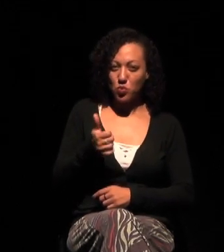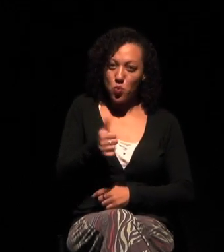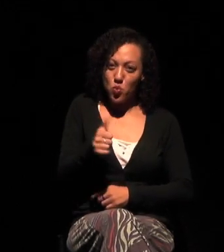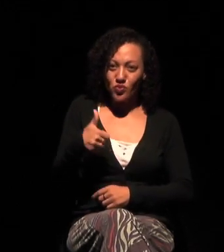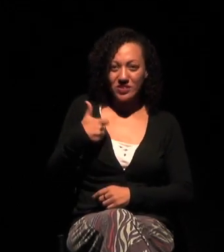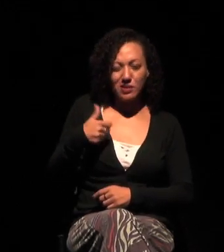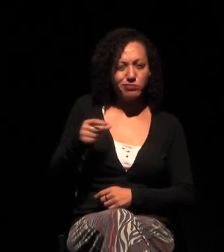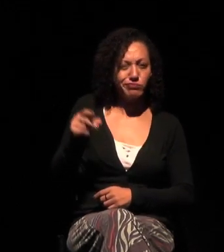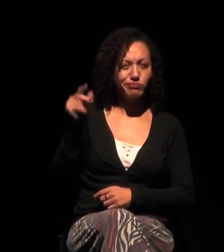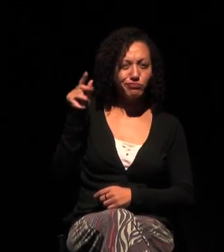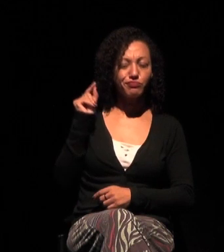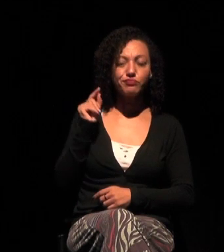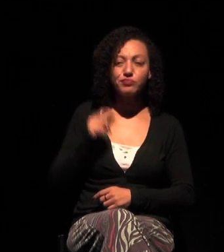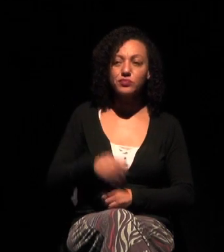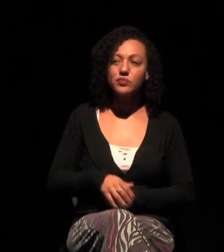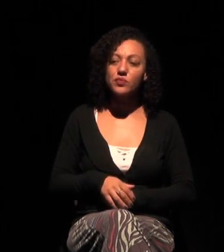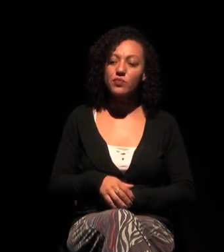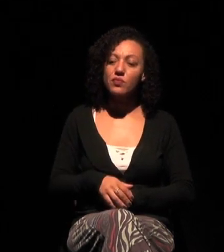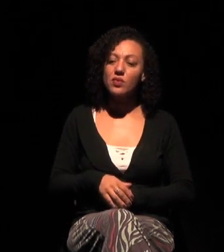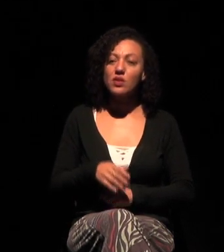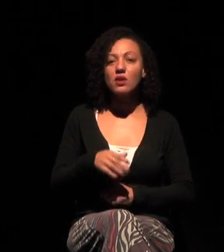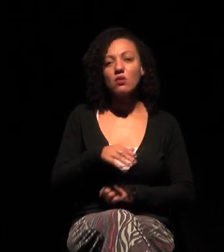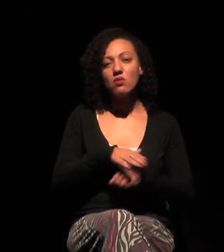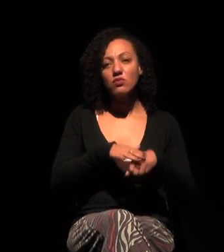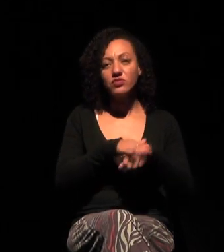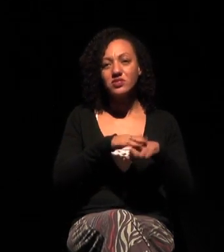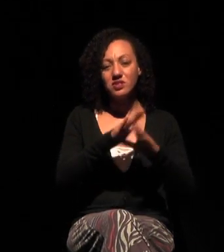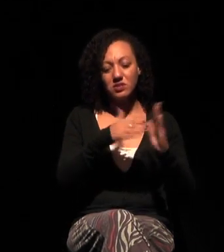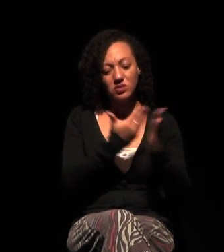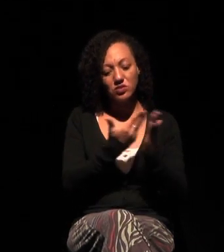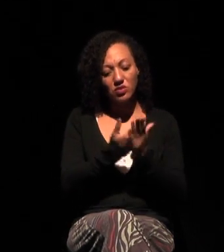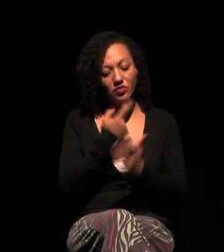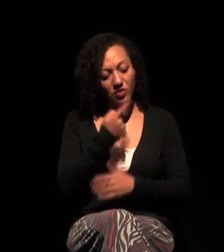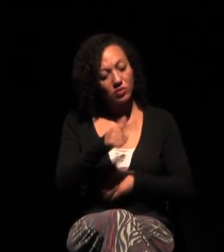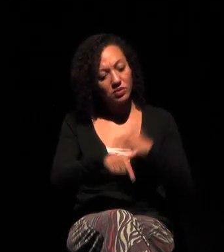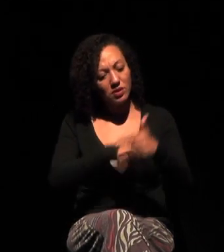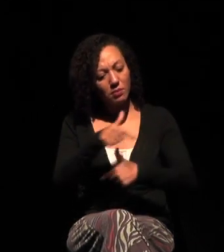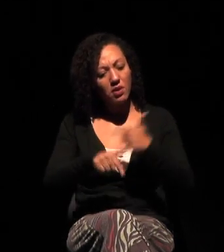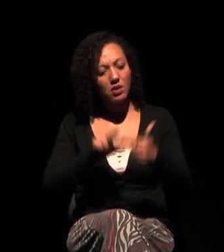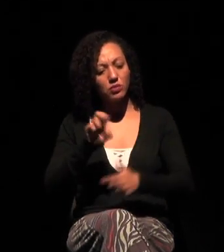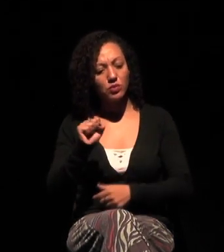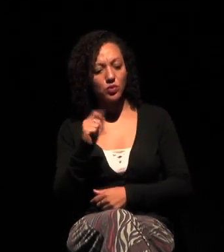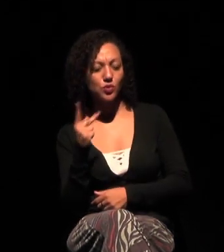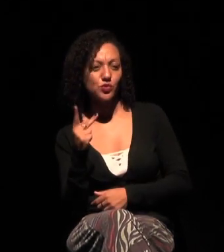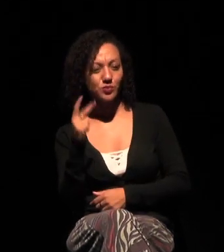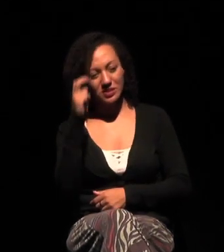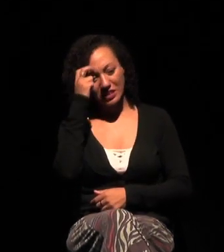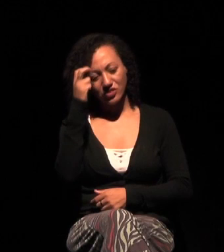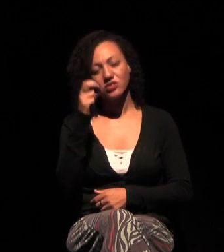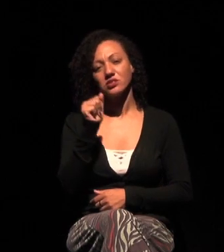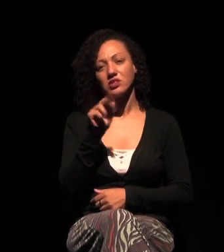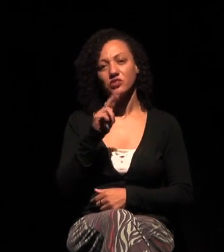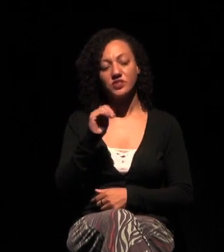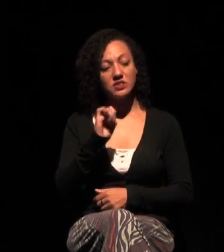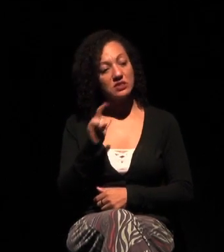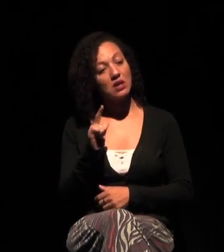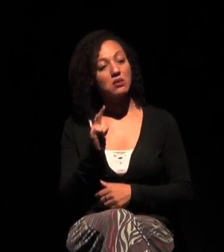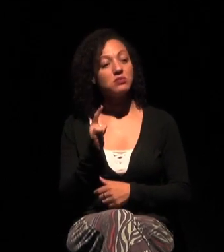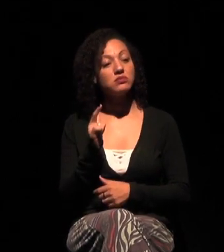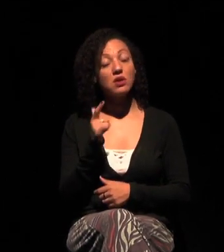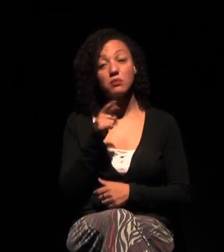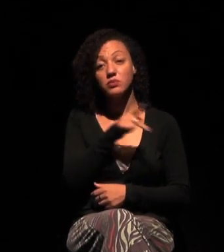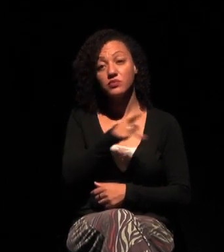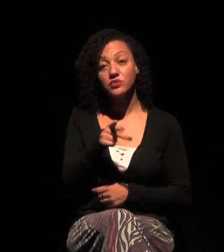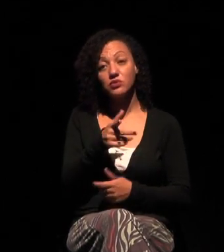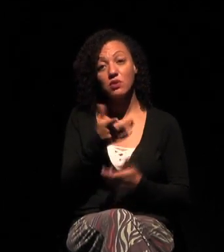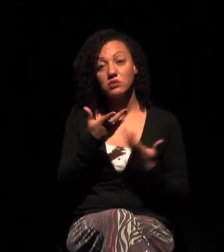então eu falei olha eu trabalho de inteligência policial da usp néné a ótimo maravilhoso vem fazer uma palestra que o